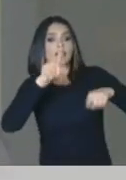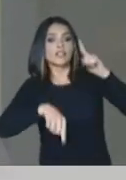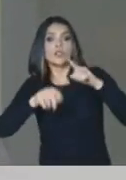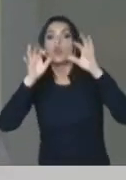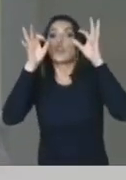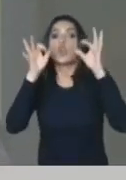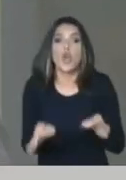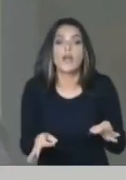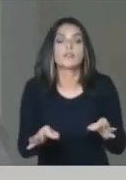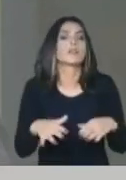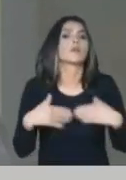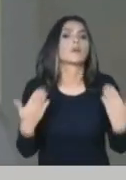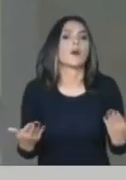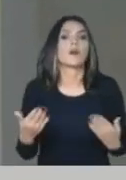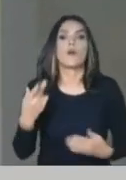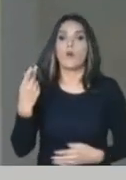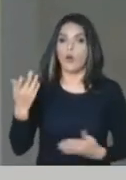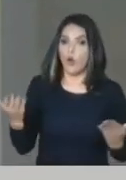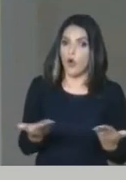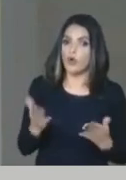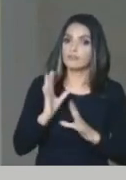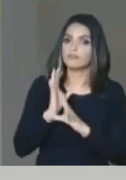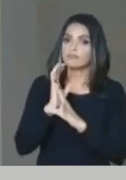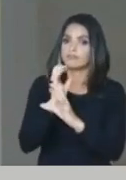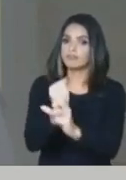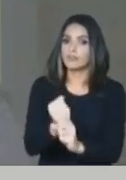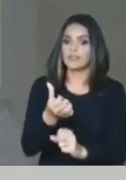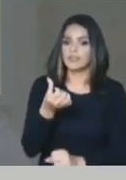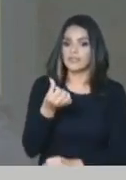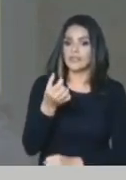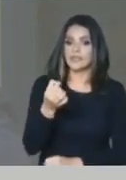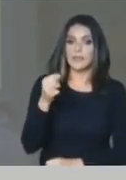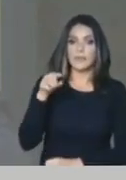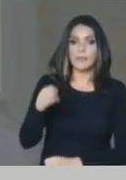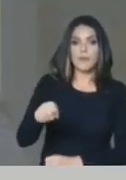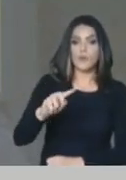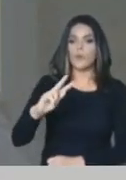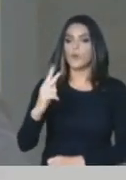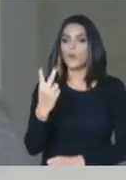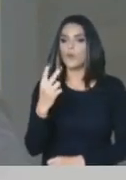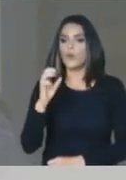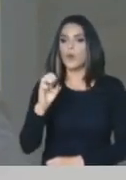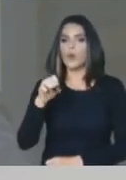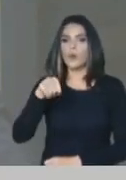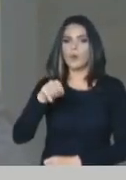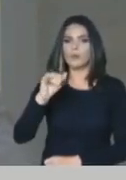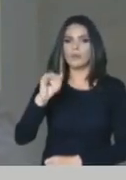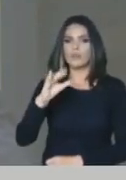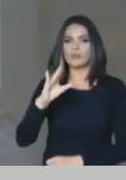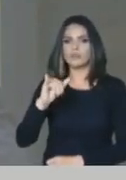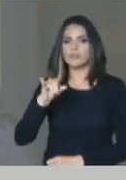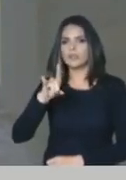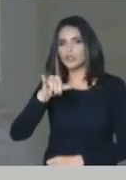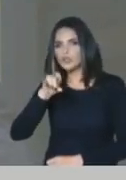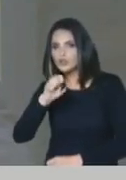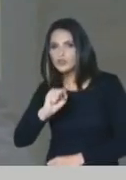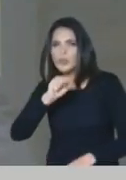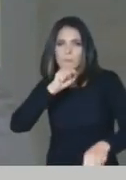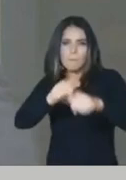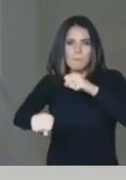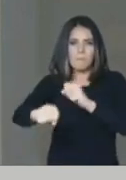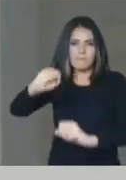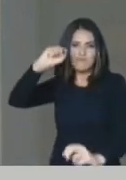correta, e que hoje nós temos 60 mil homicídios no Brasil. 60 mil homicídios no